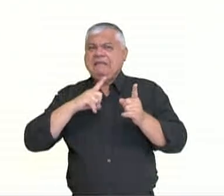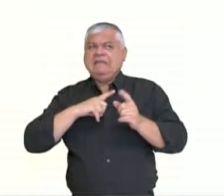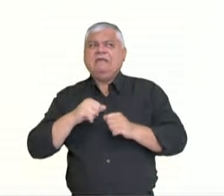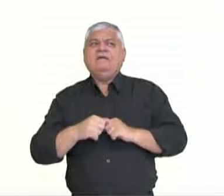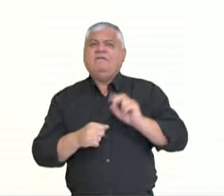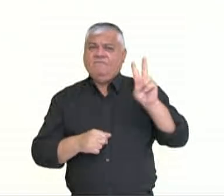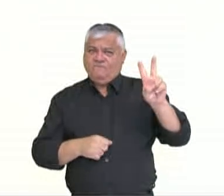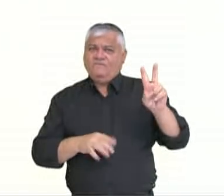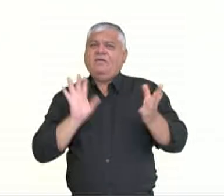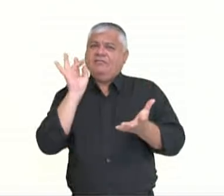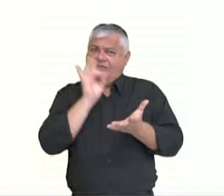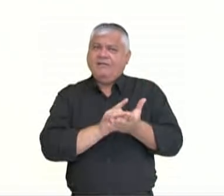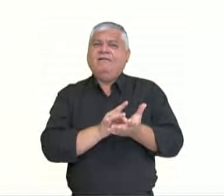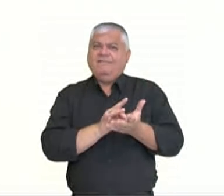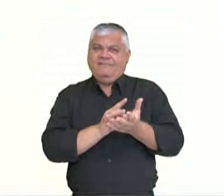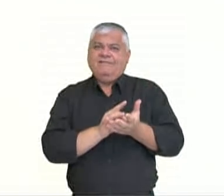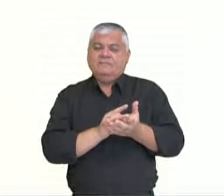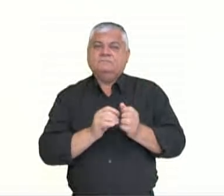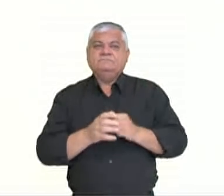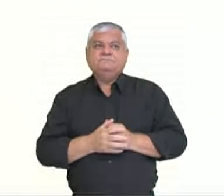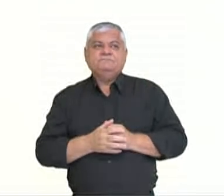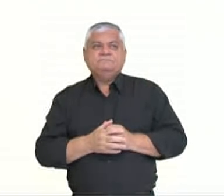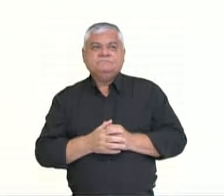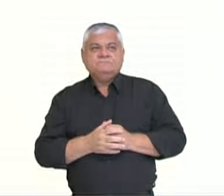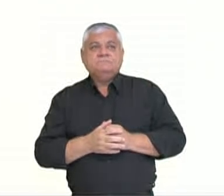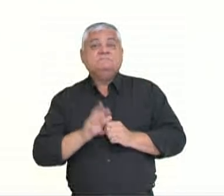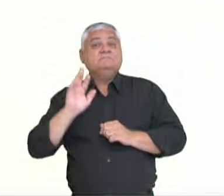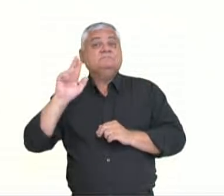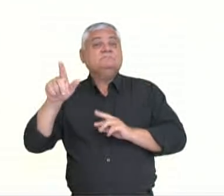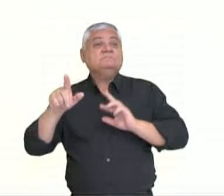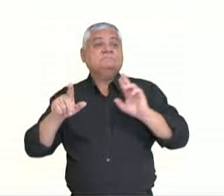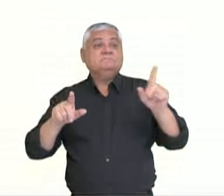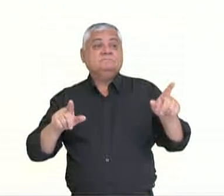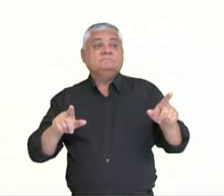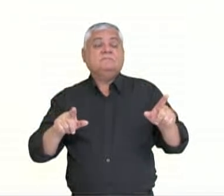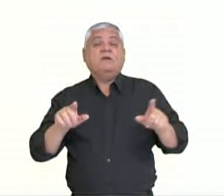térmica. Também é verdadeiro, certo? A diferença ou a